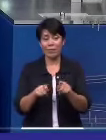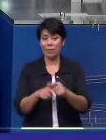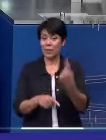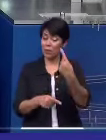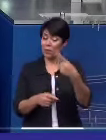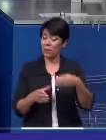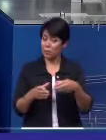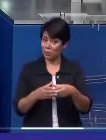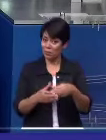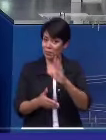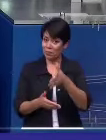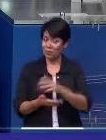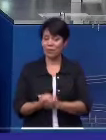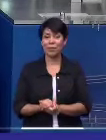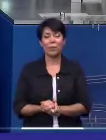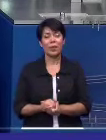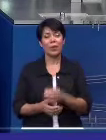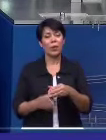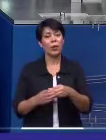noite. Concurso